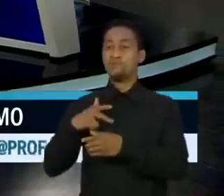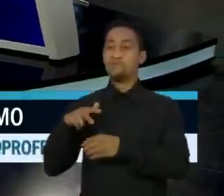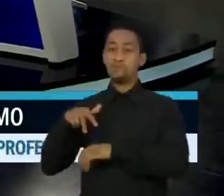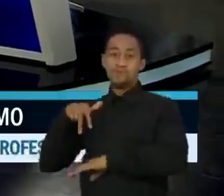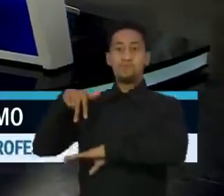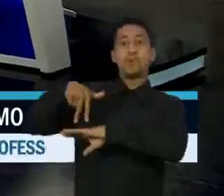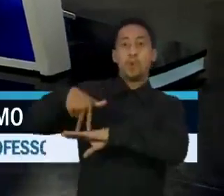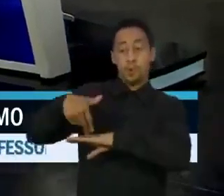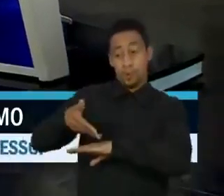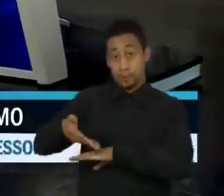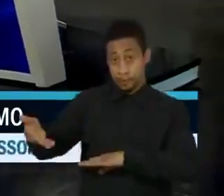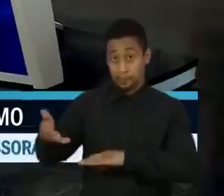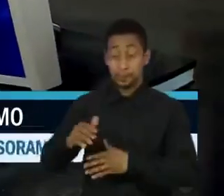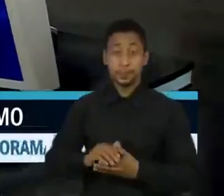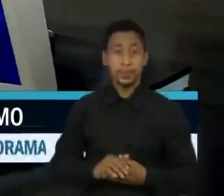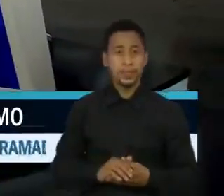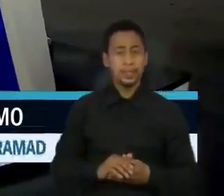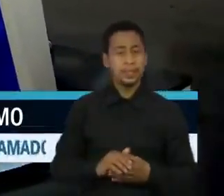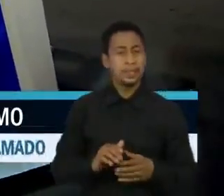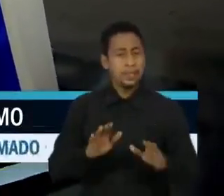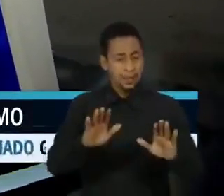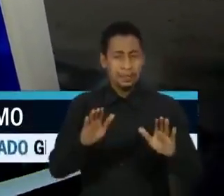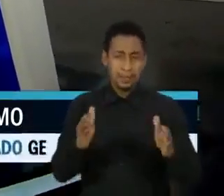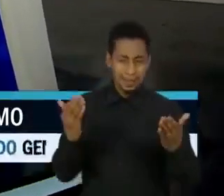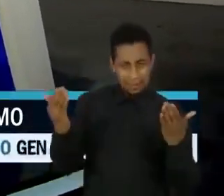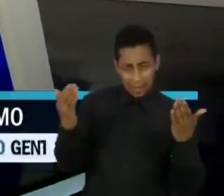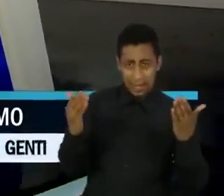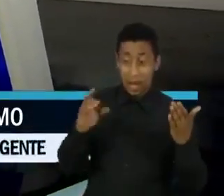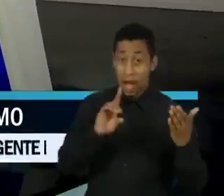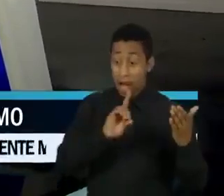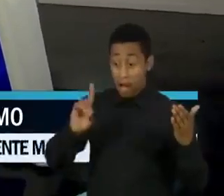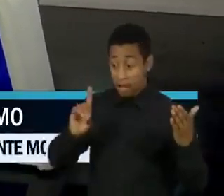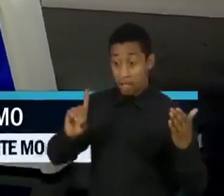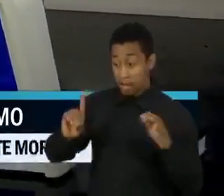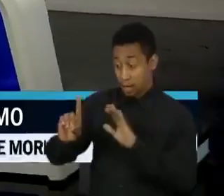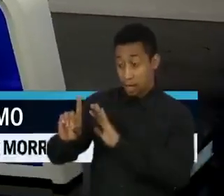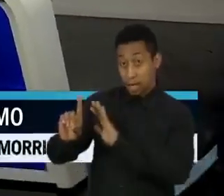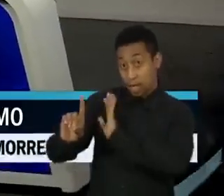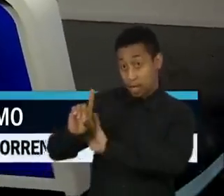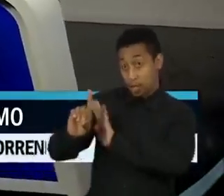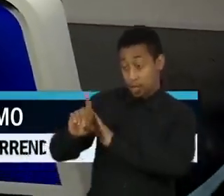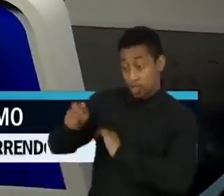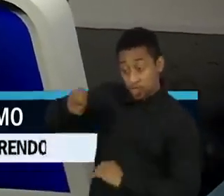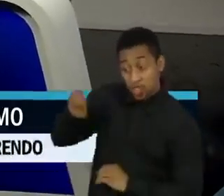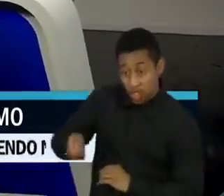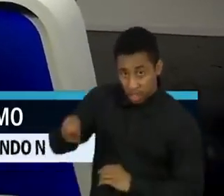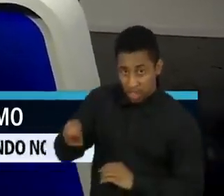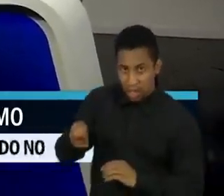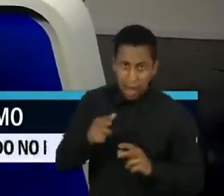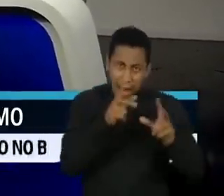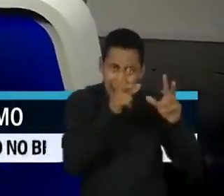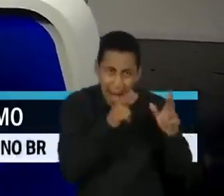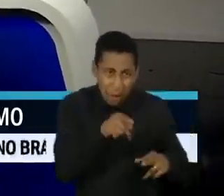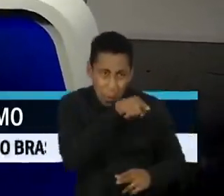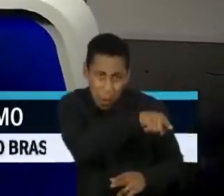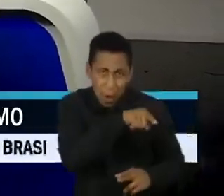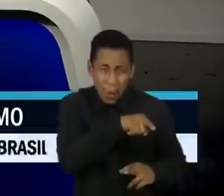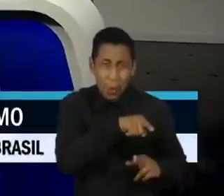Pondé, dá para montar um paralelo entre o extremismo de direita atual, em várias partes do mundo, com esses radicais islâmicos do